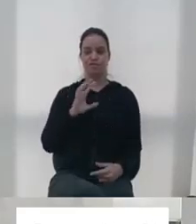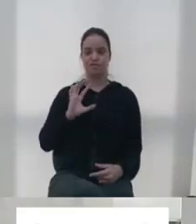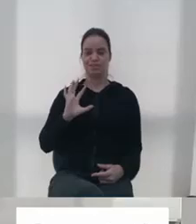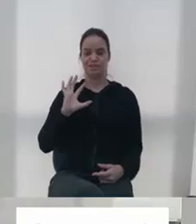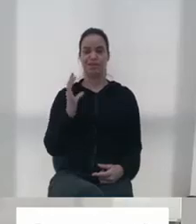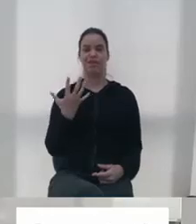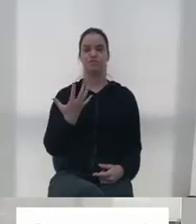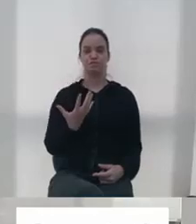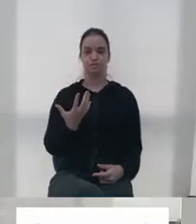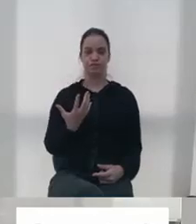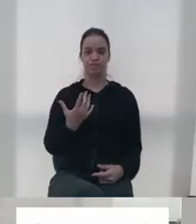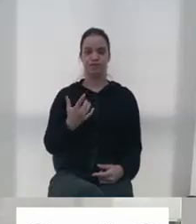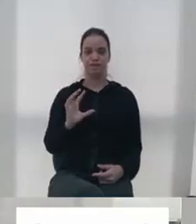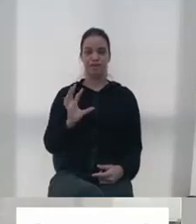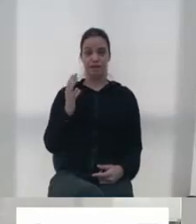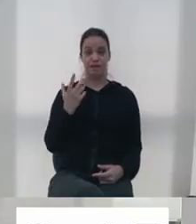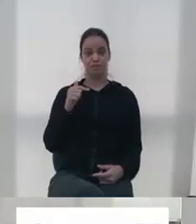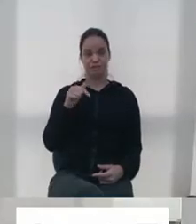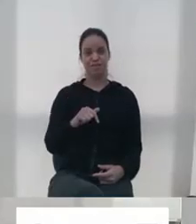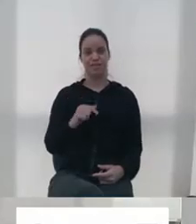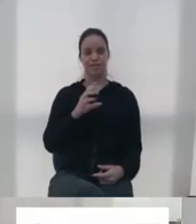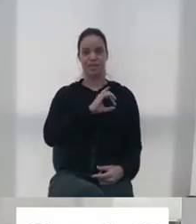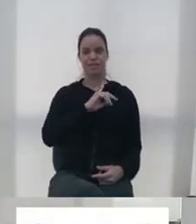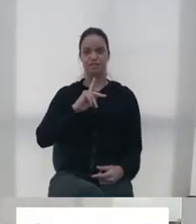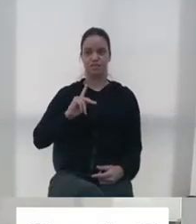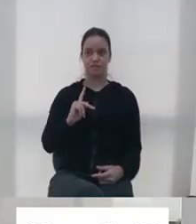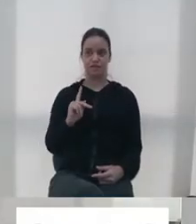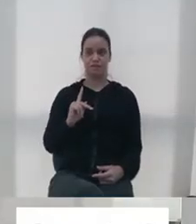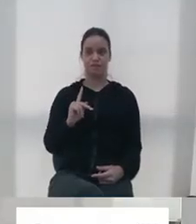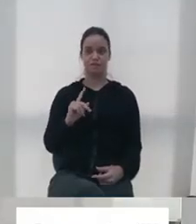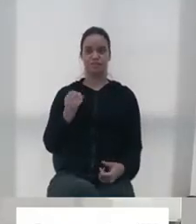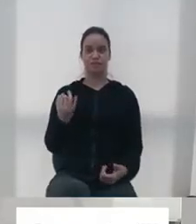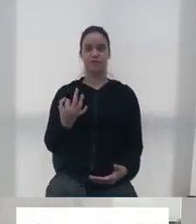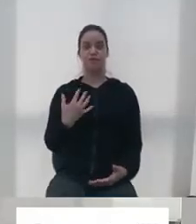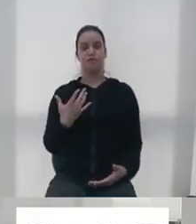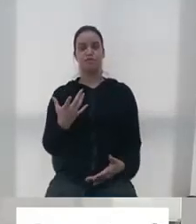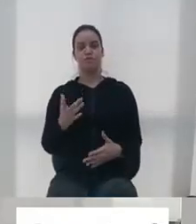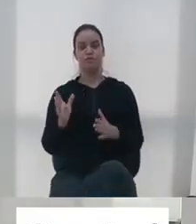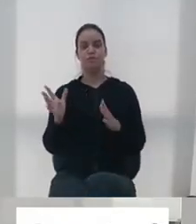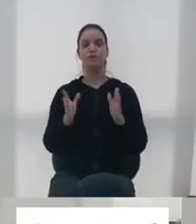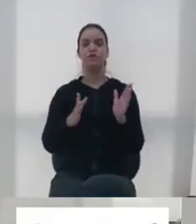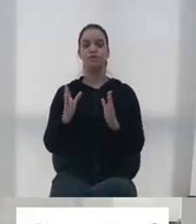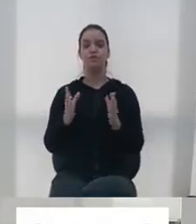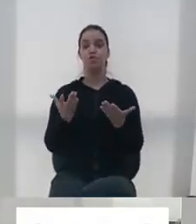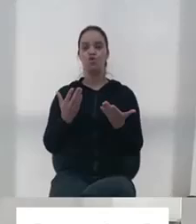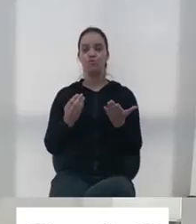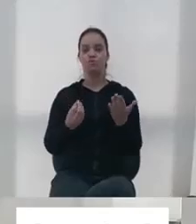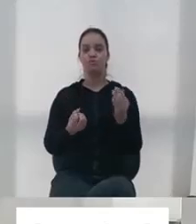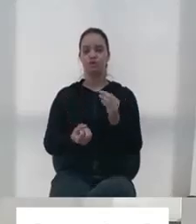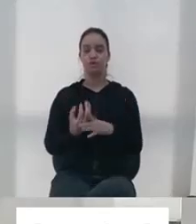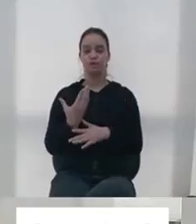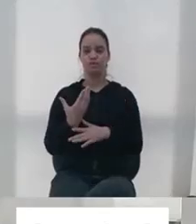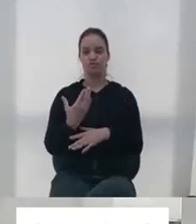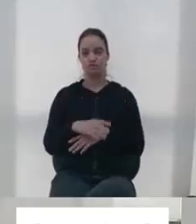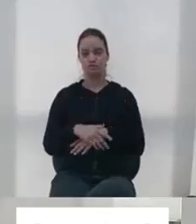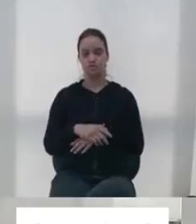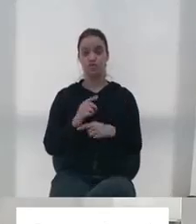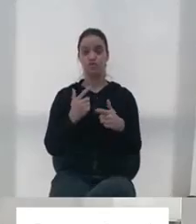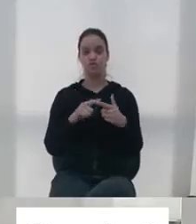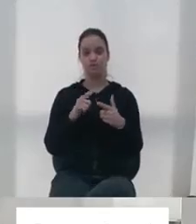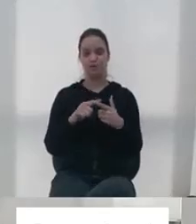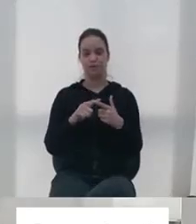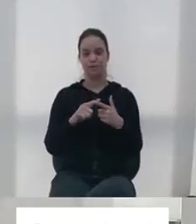permanente na Defensoria, a gente precisa de uma solução, né? Qual que é a porta de entrada dos conflitos? Então, a gente precisa saber efetivamente